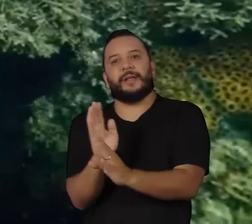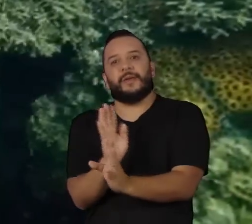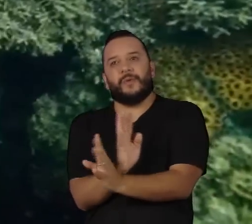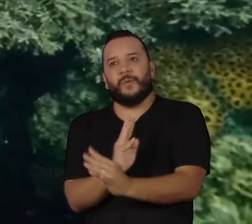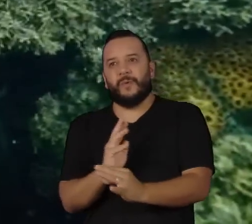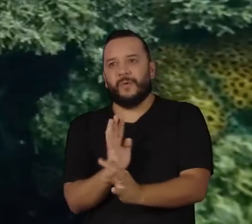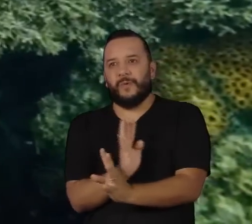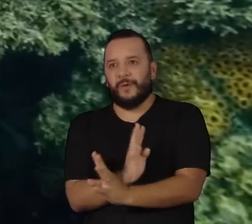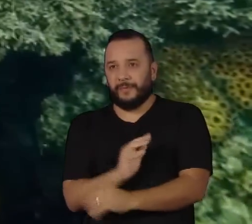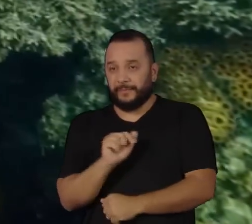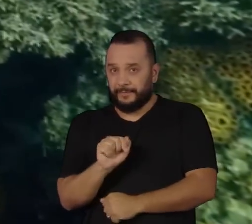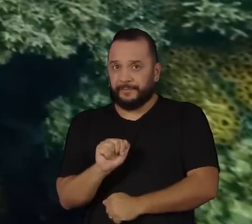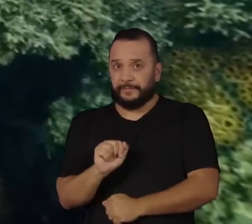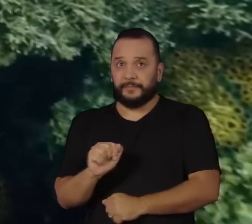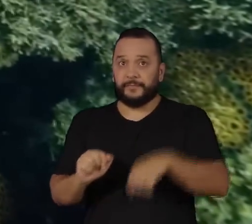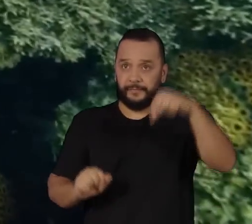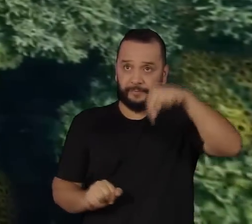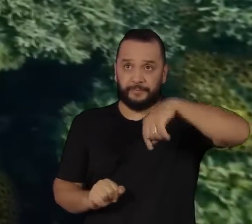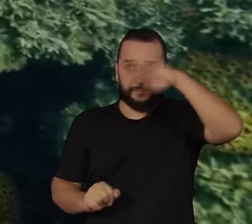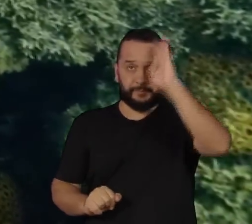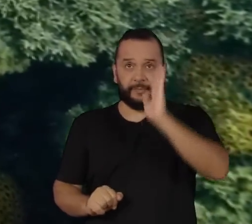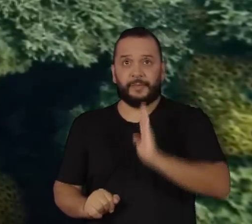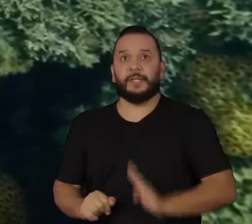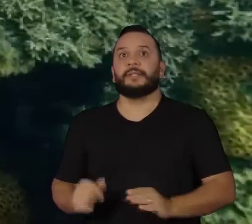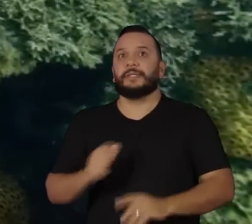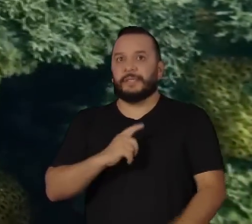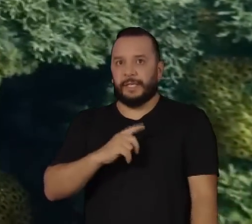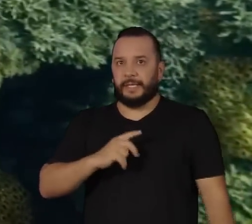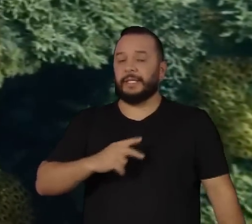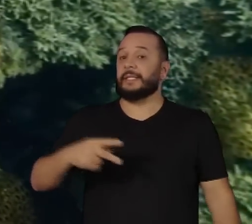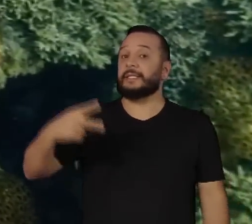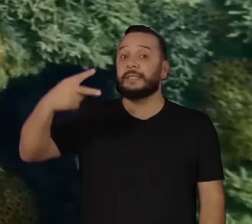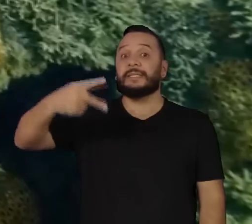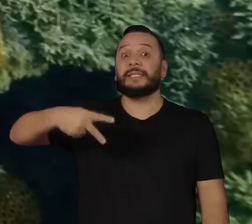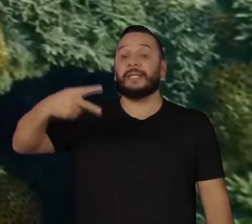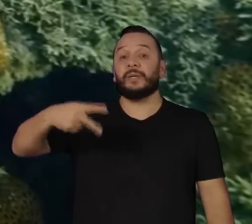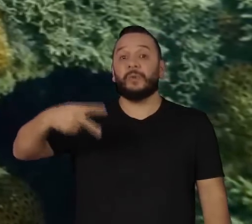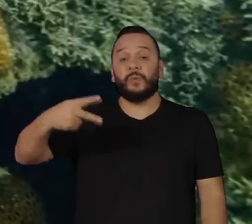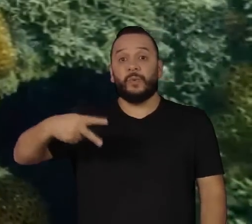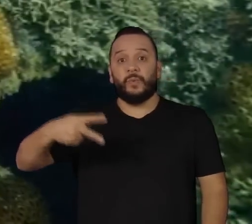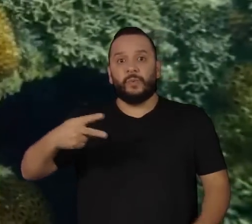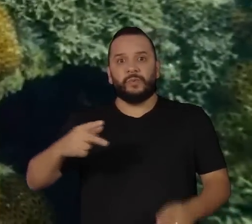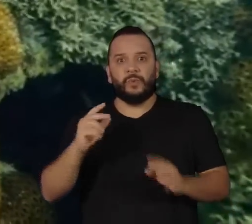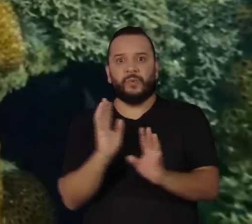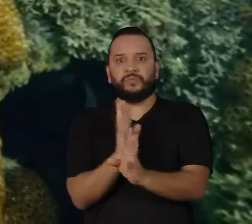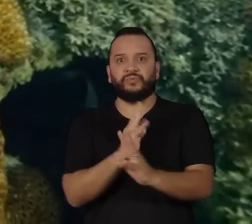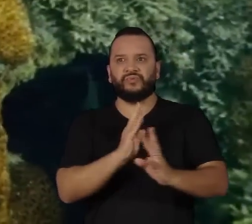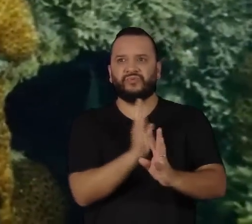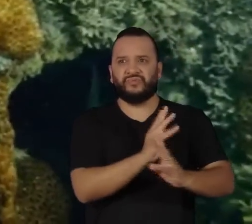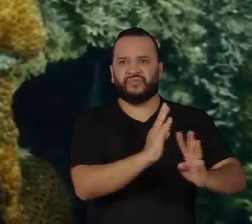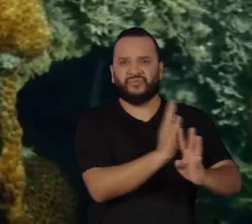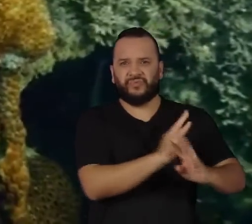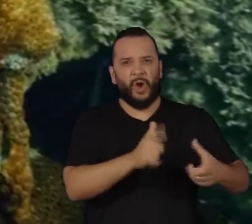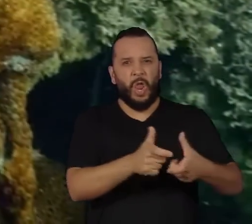Pouca gente sabe, mas o Brasil abriga a 2ª maior barreira de corais do planeta,